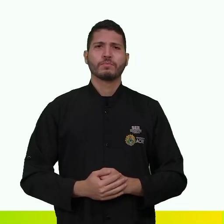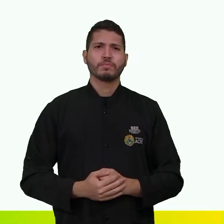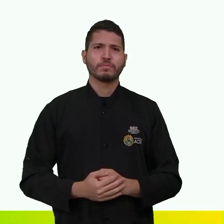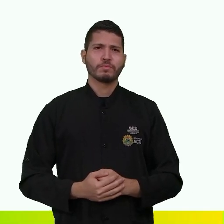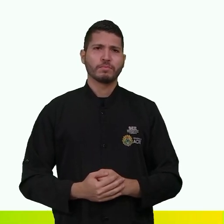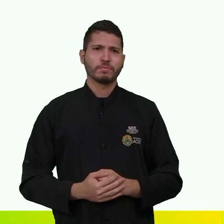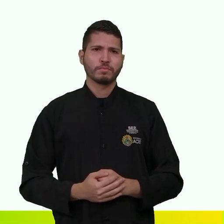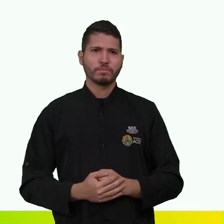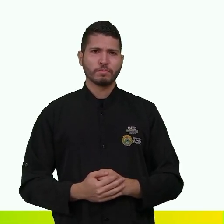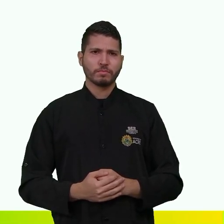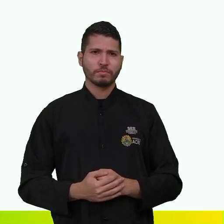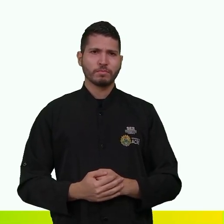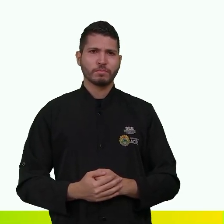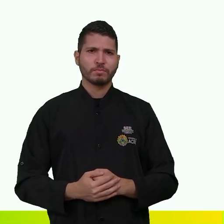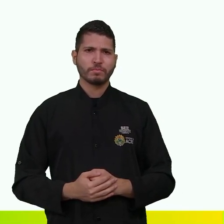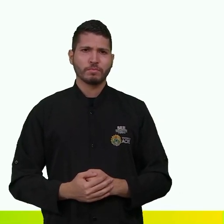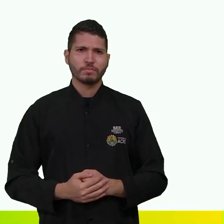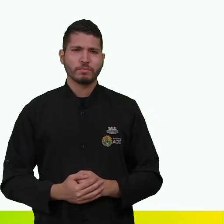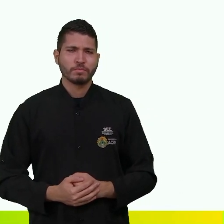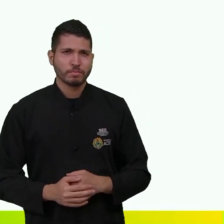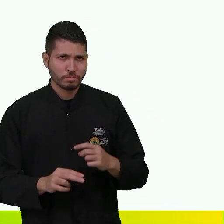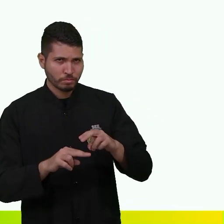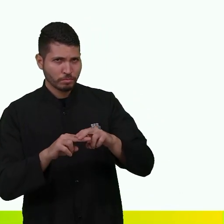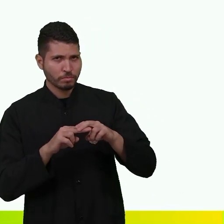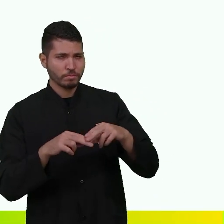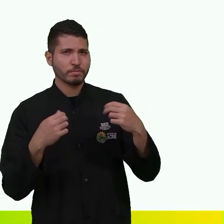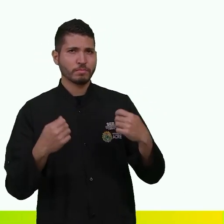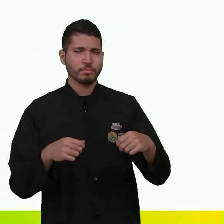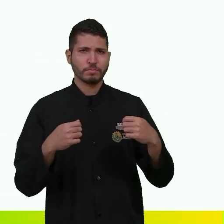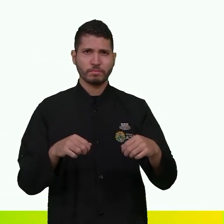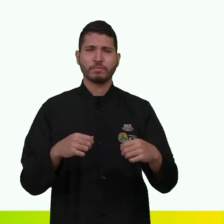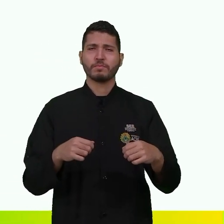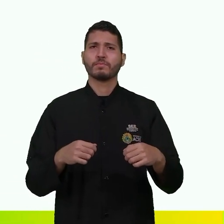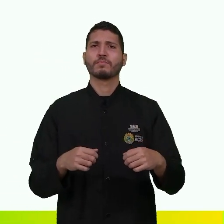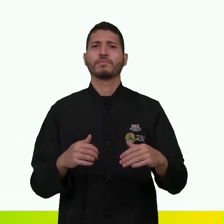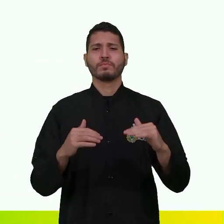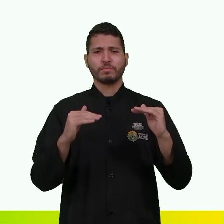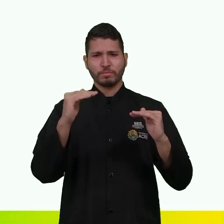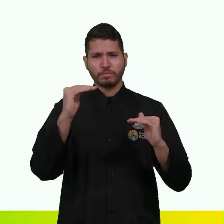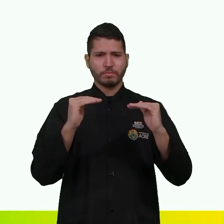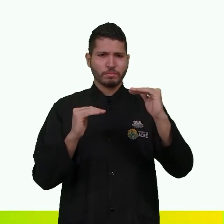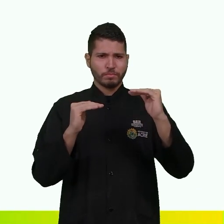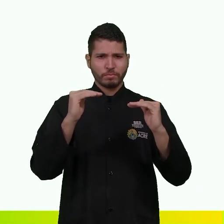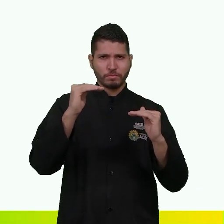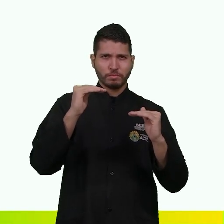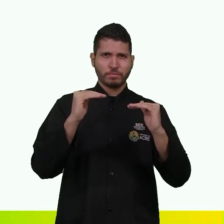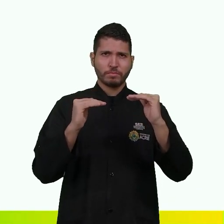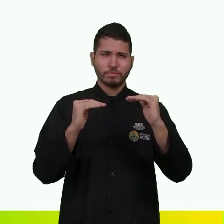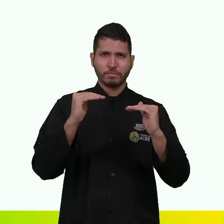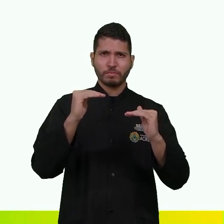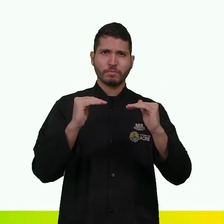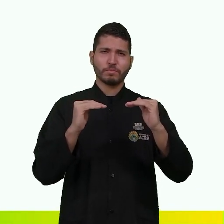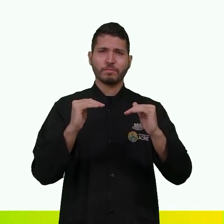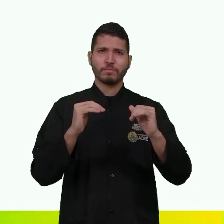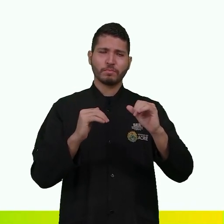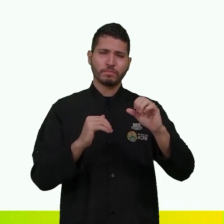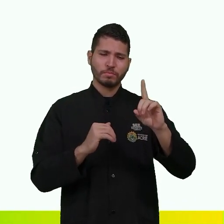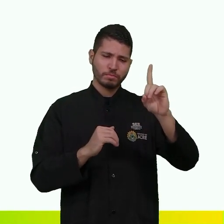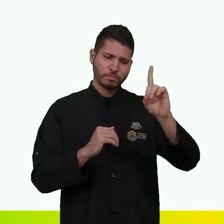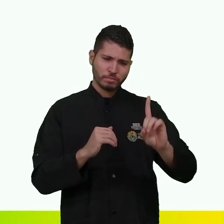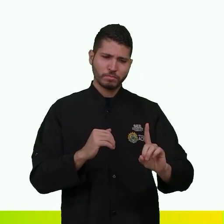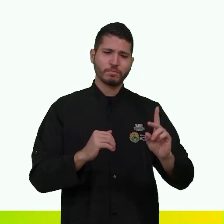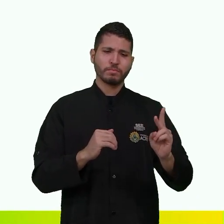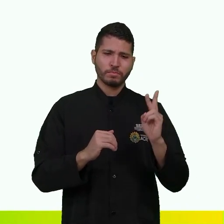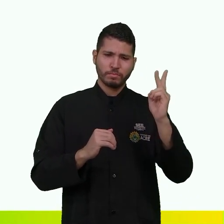Portanto, existe a necessidade de equilíbrio, existe a necessidade da promoção dos direitos humanos cada vez maior e existe